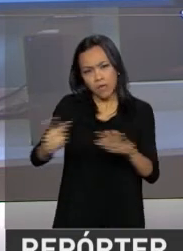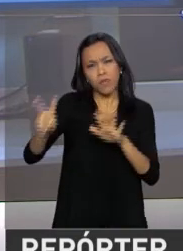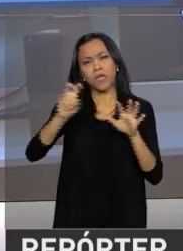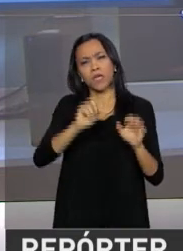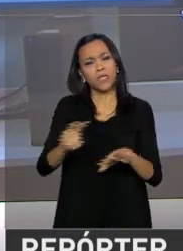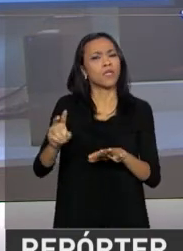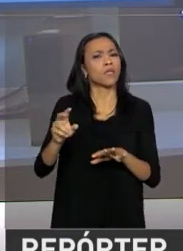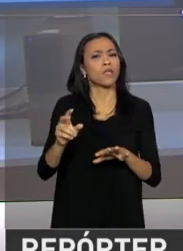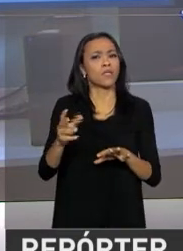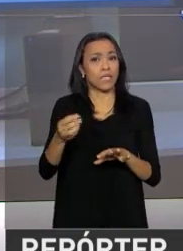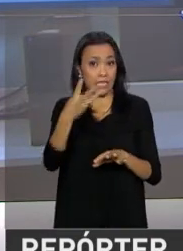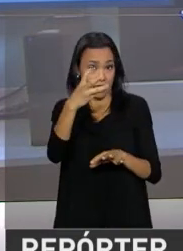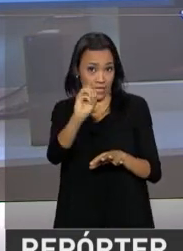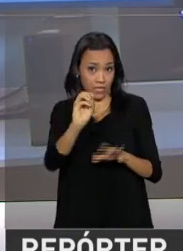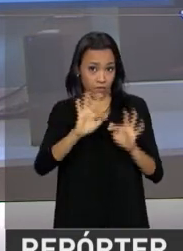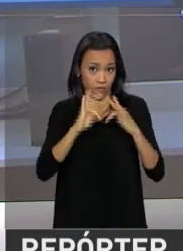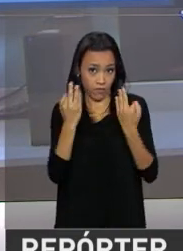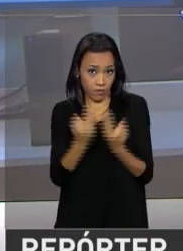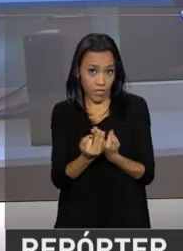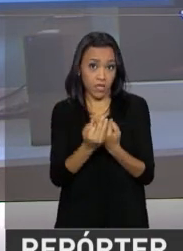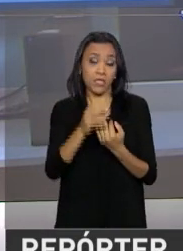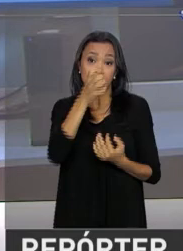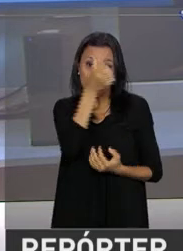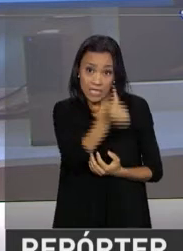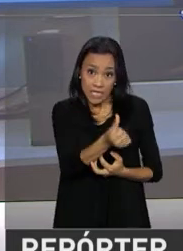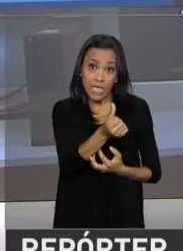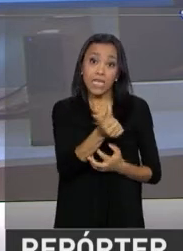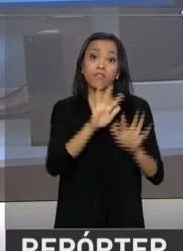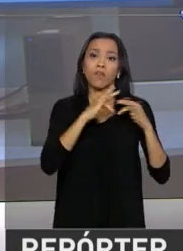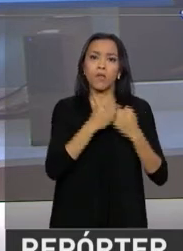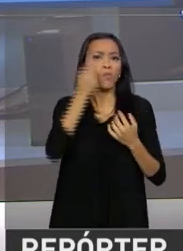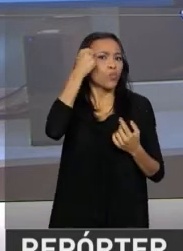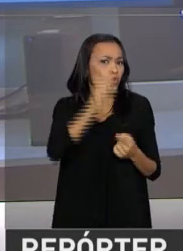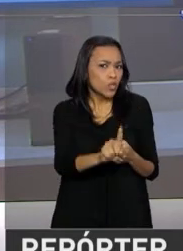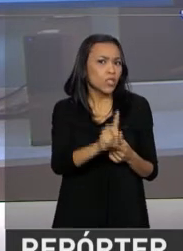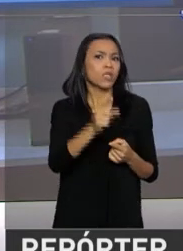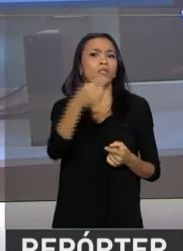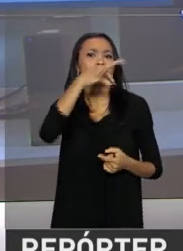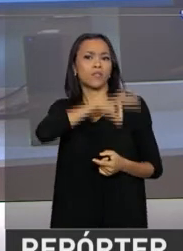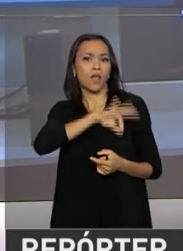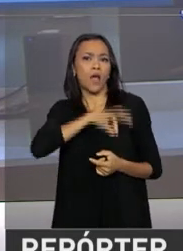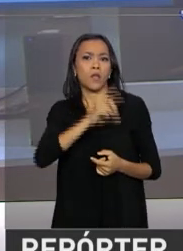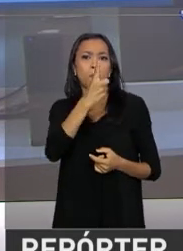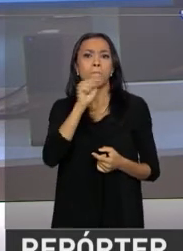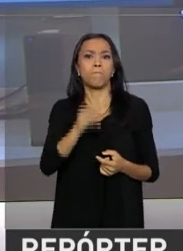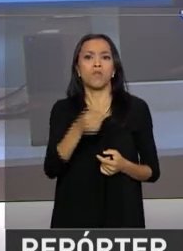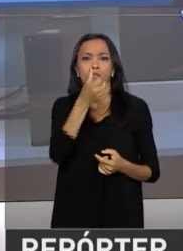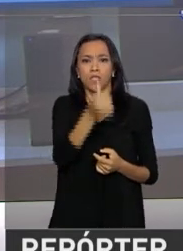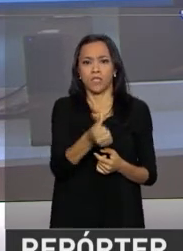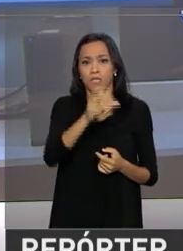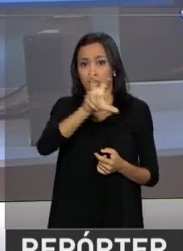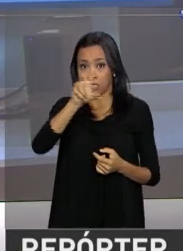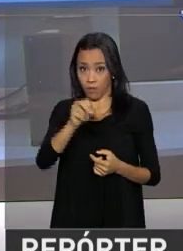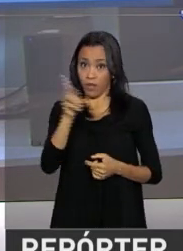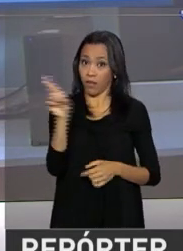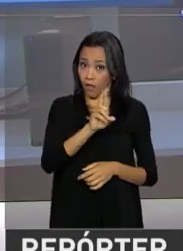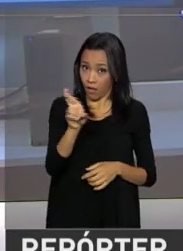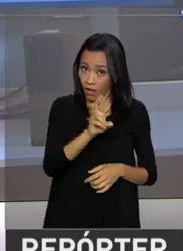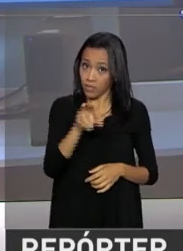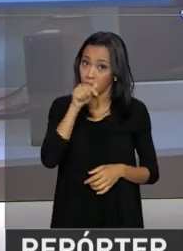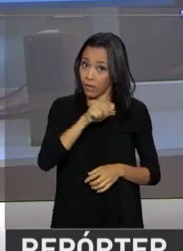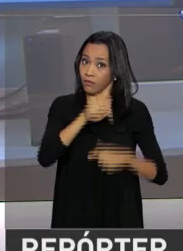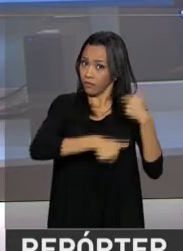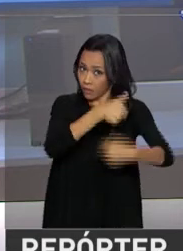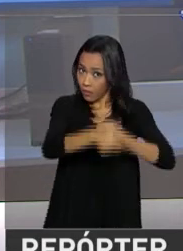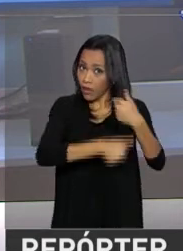30 faé 30 famílias seis famílias por dia cada um vai receber em torno de 1.650 reais para fazer esse